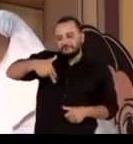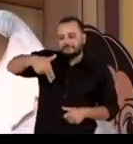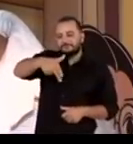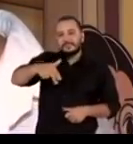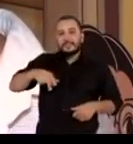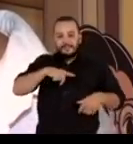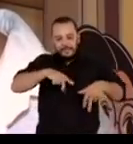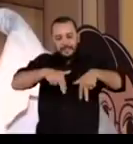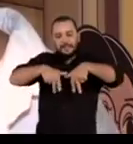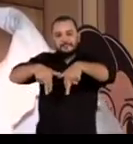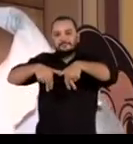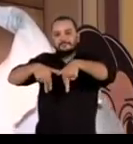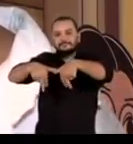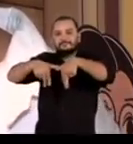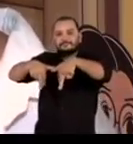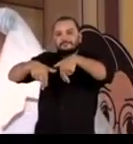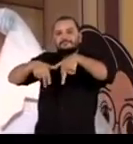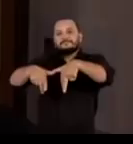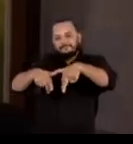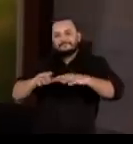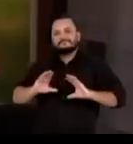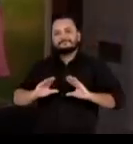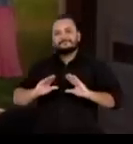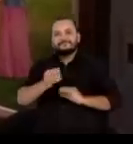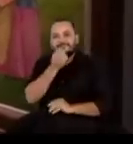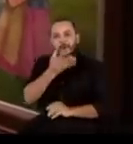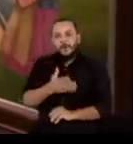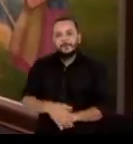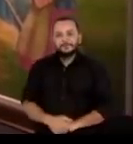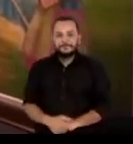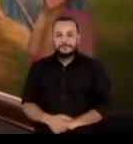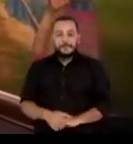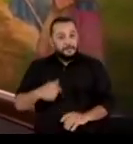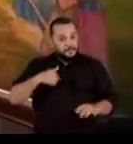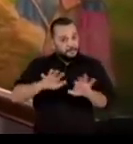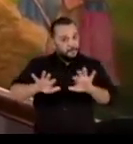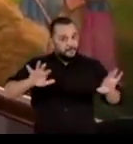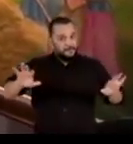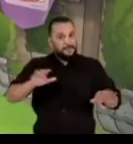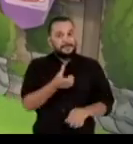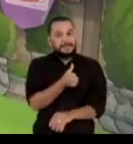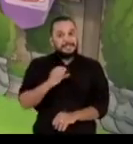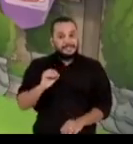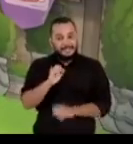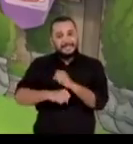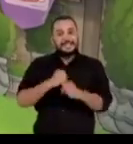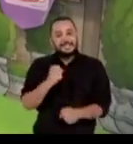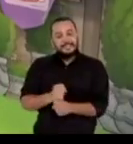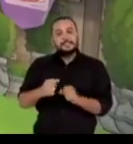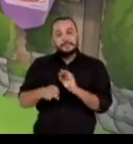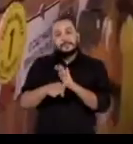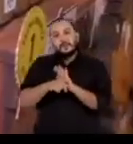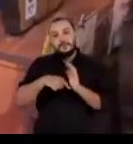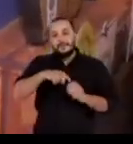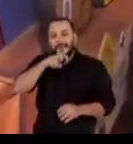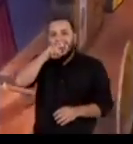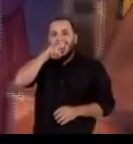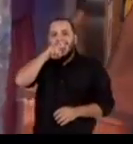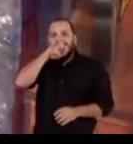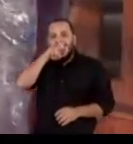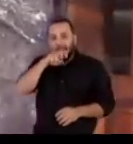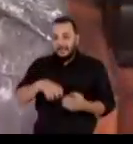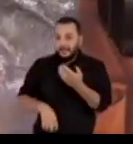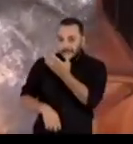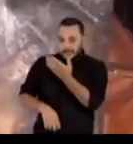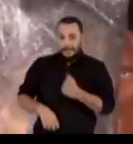monitor ficou mais confortável. Essa exposição mostra os 60 anos da obra de Maurício de Souza. Deficiente